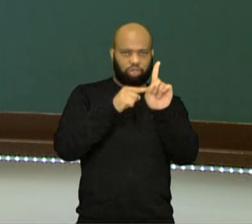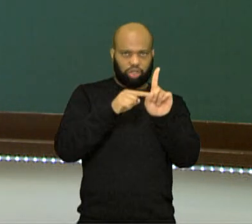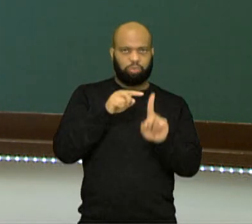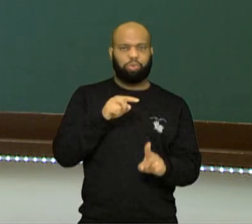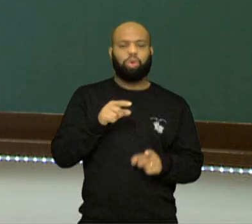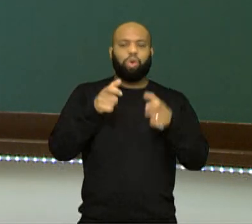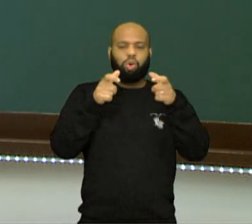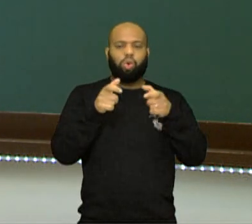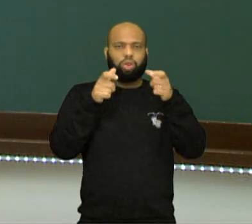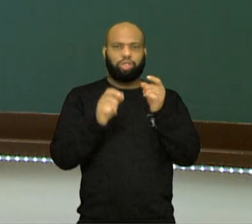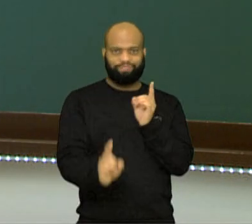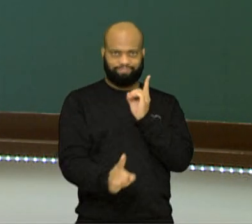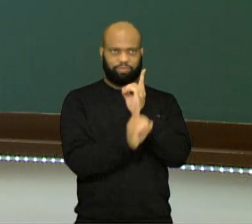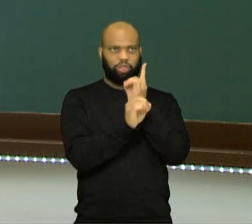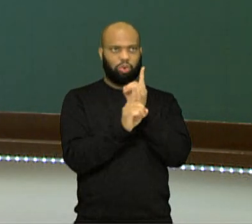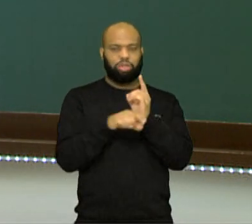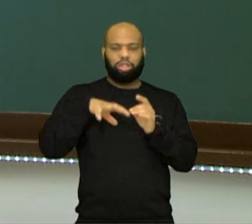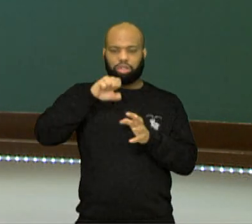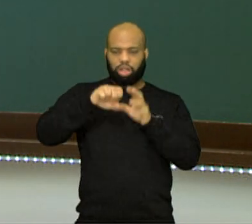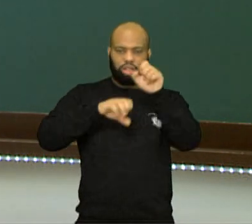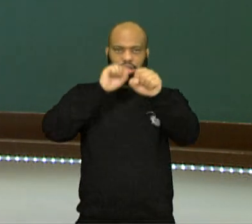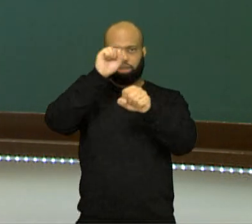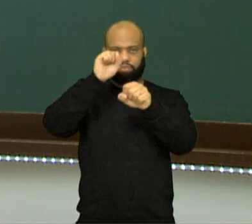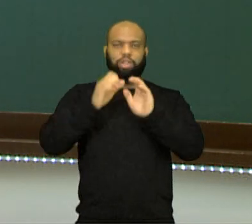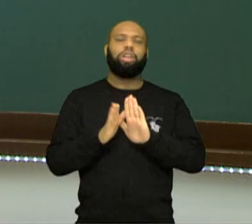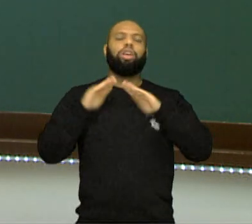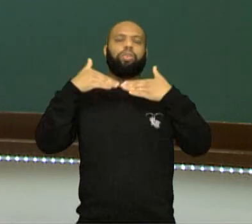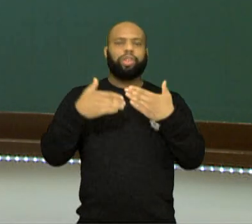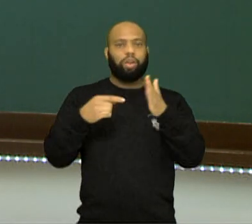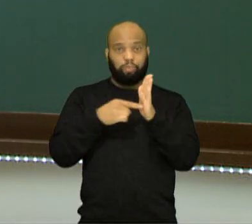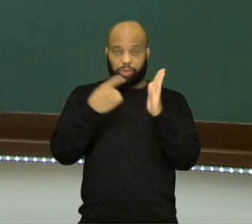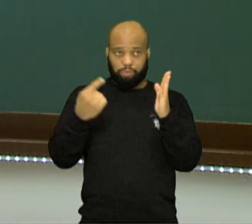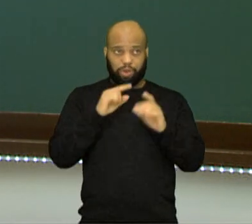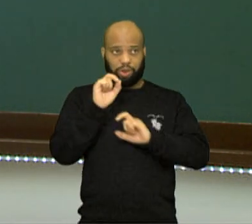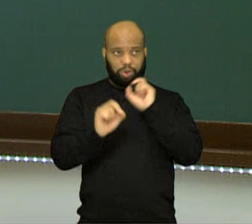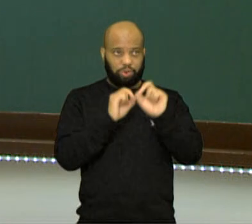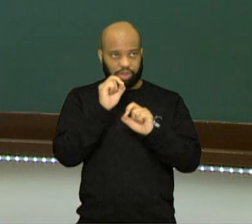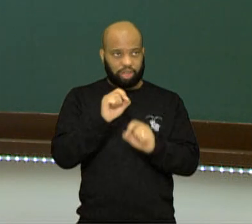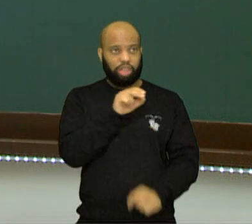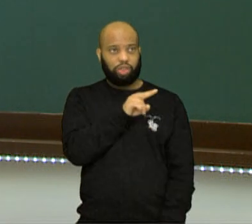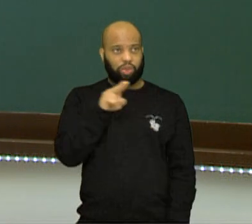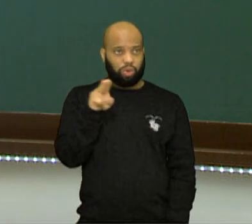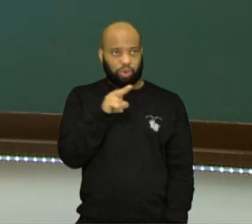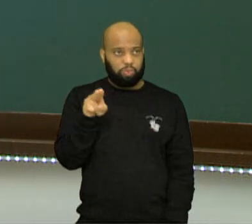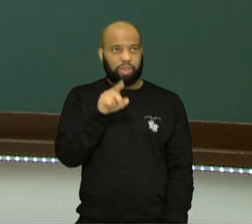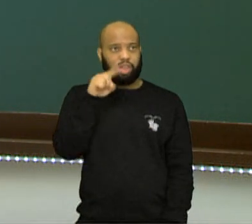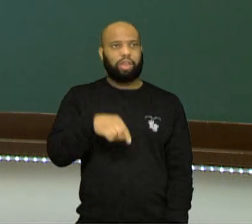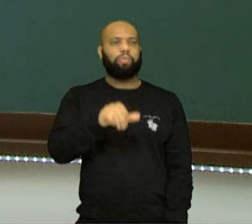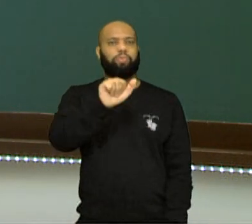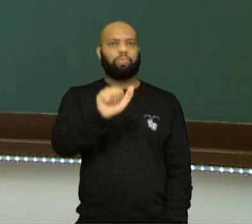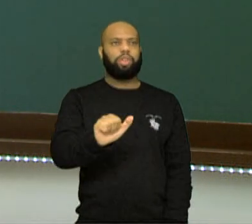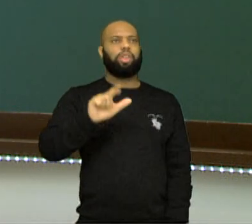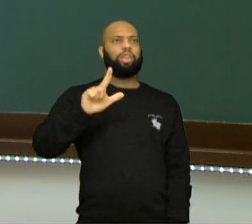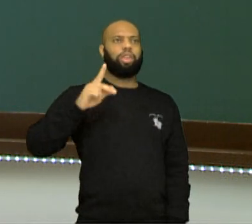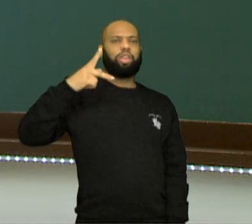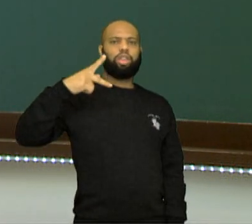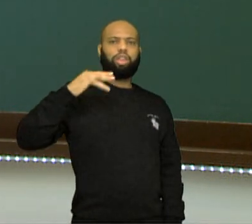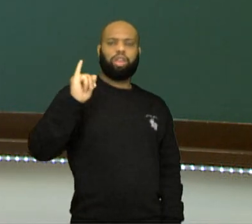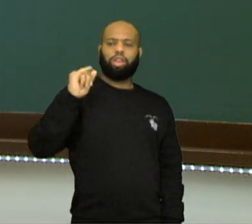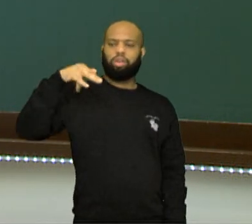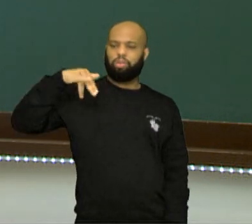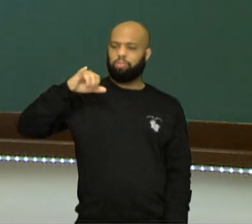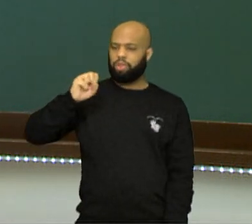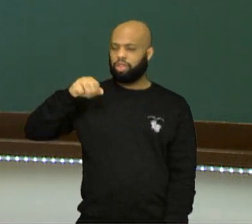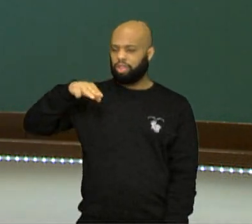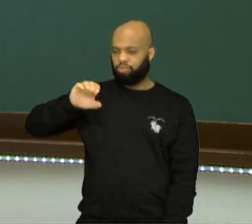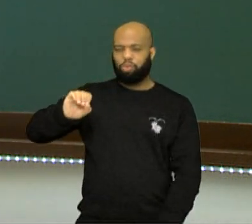gente encontra a escalada. Então a primeira modalidade a gente vai chamar de alpinismo, que é o